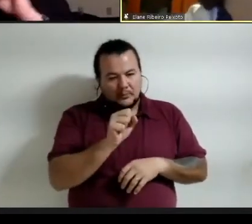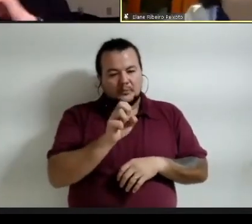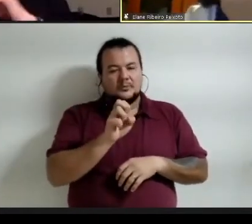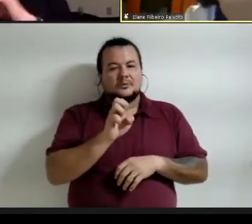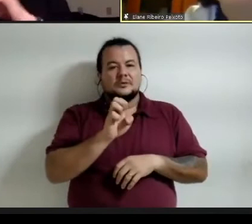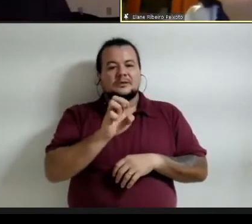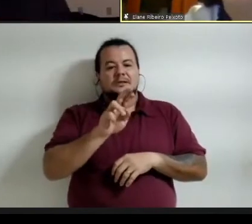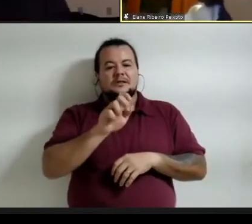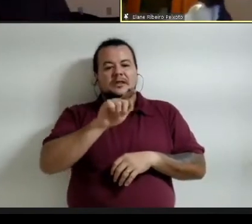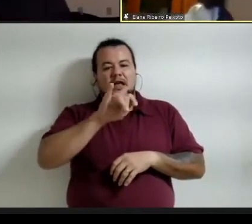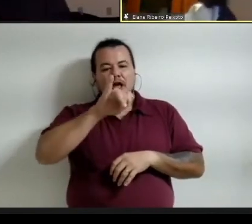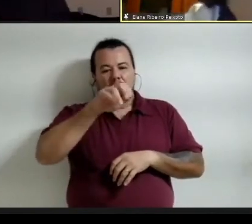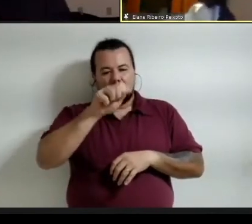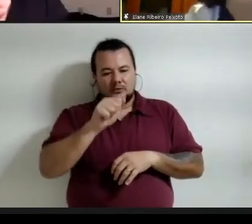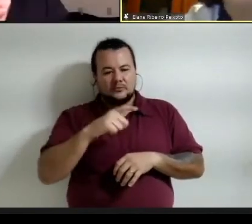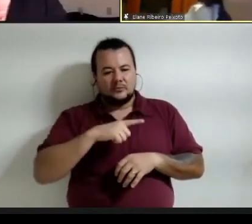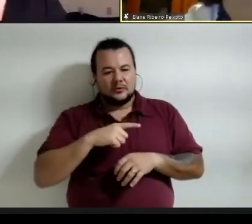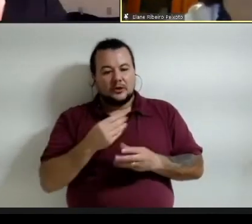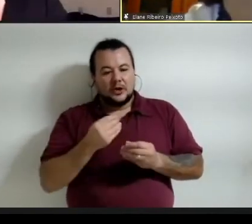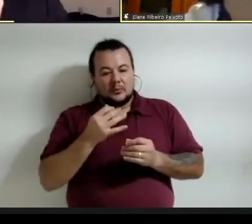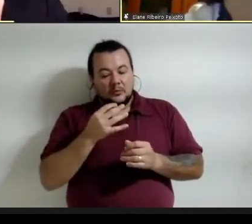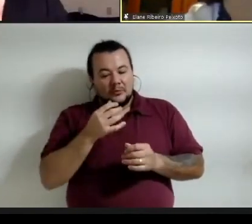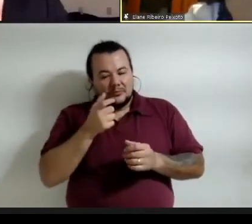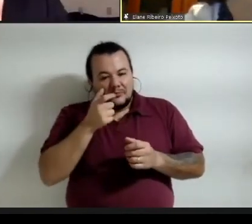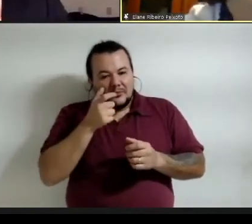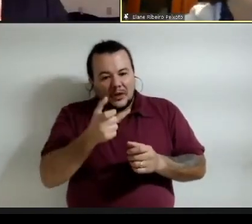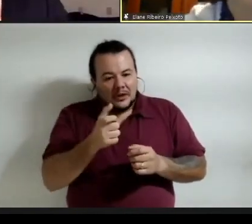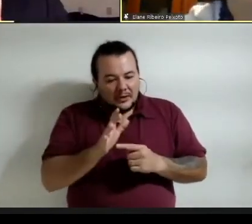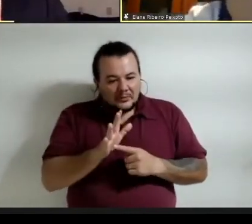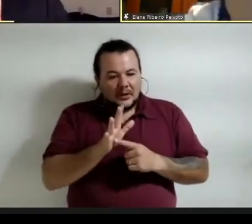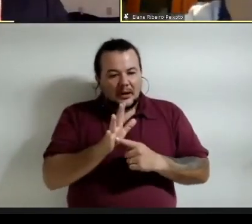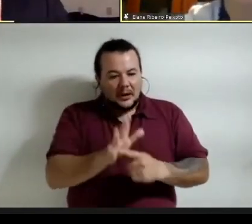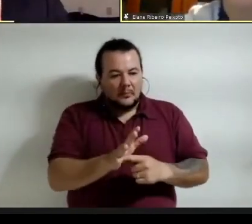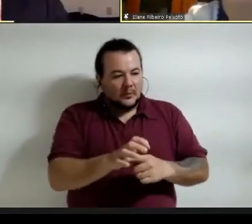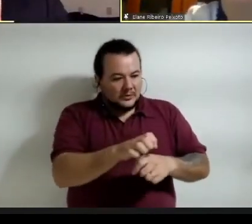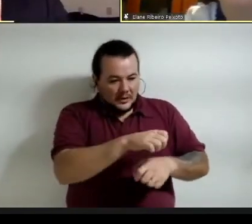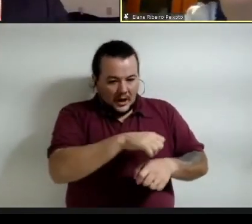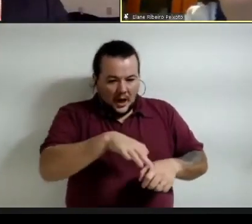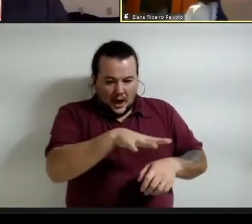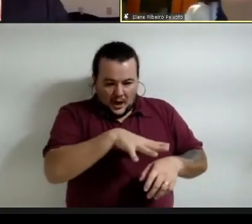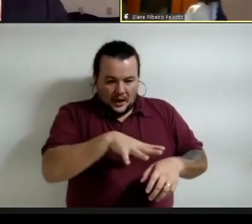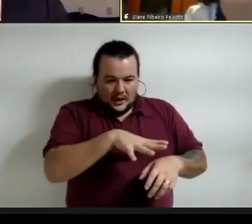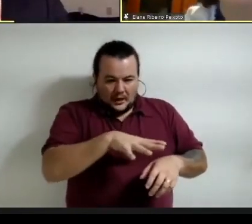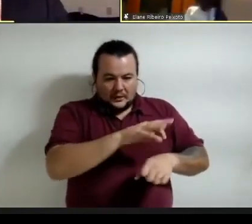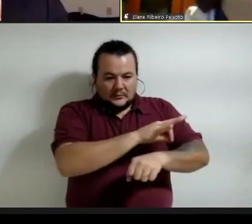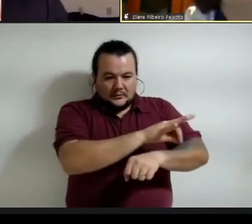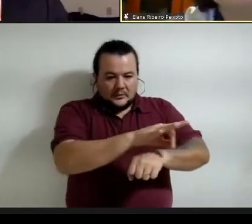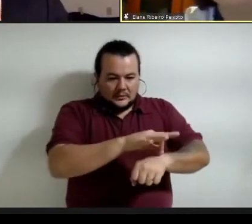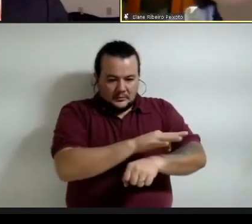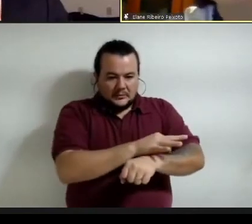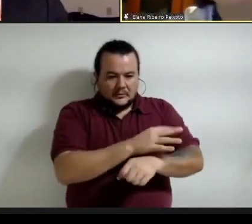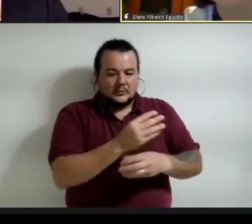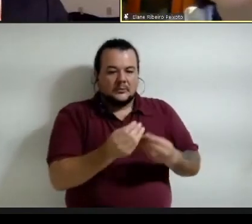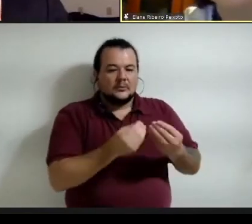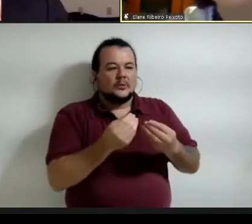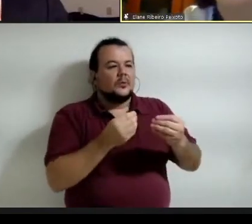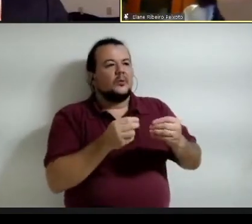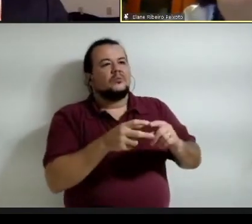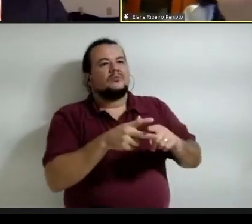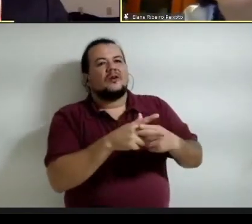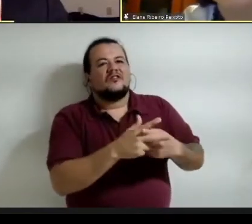gera tanto interesse porque ela ilustra a disposição do nosso campo, do campo dos arquitetos, em servir como instrumento de